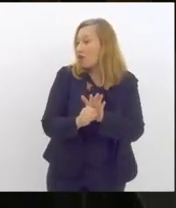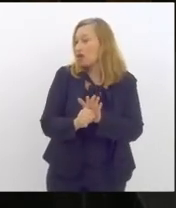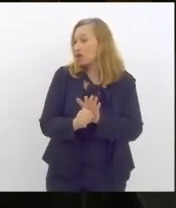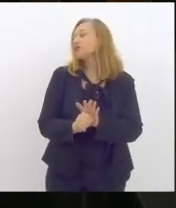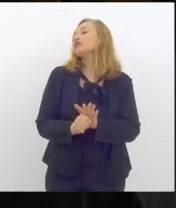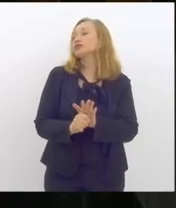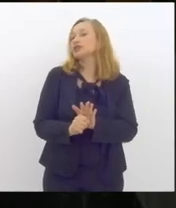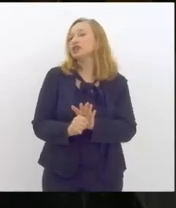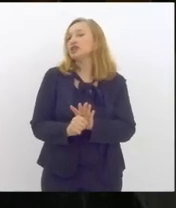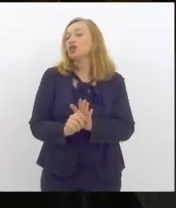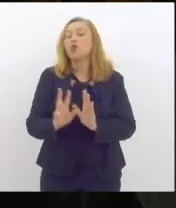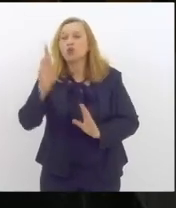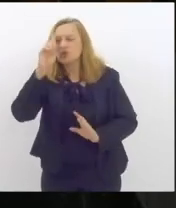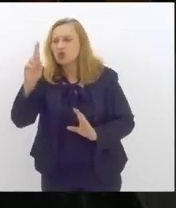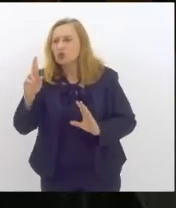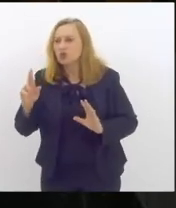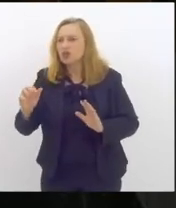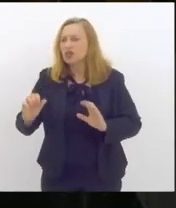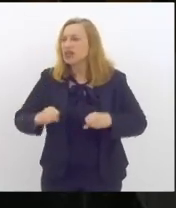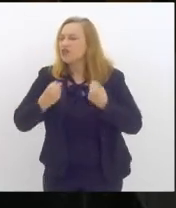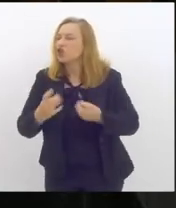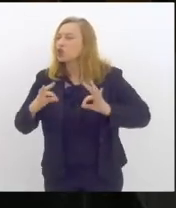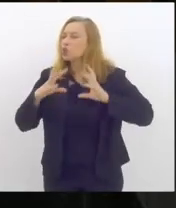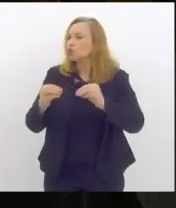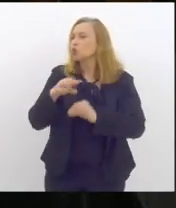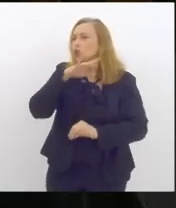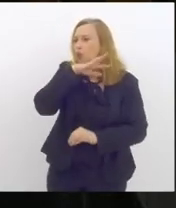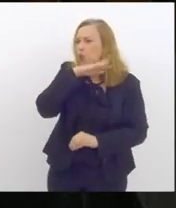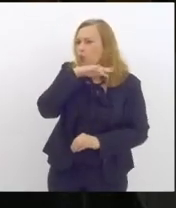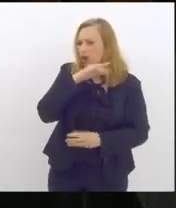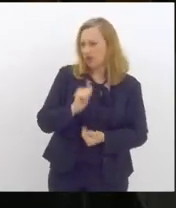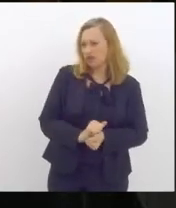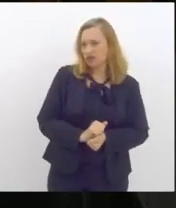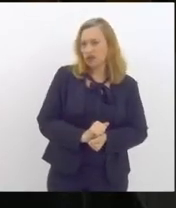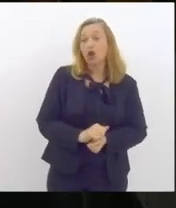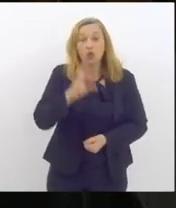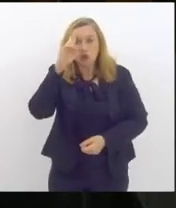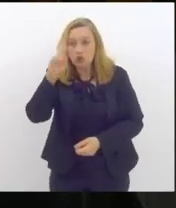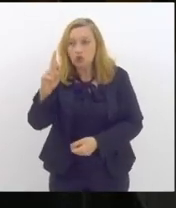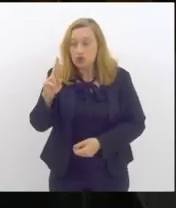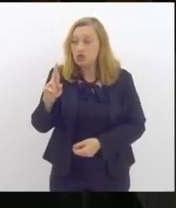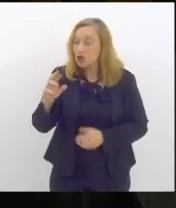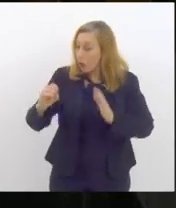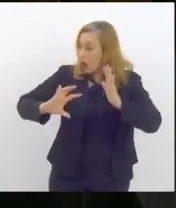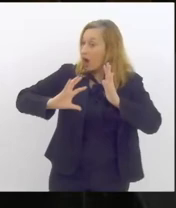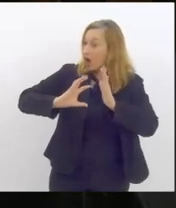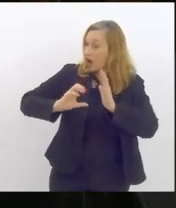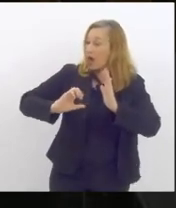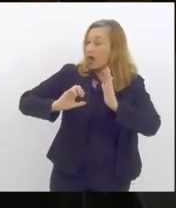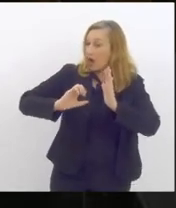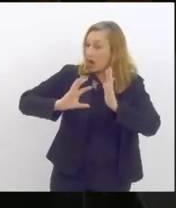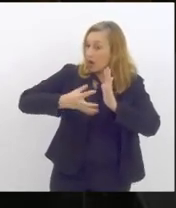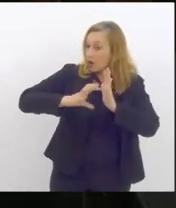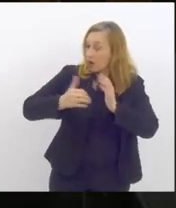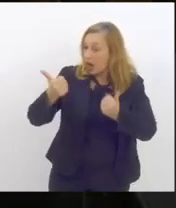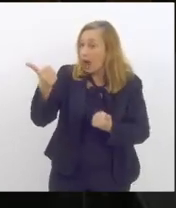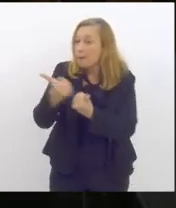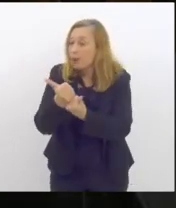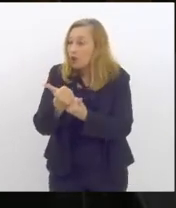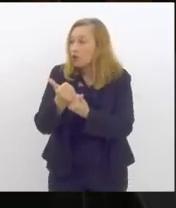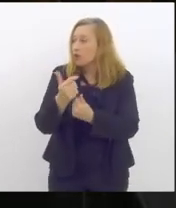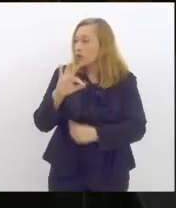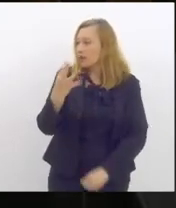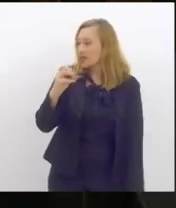senhor defende maconheiro o senhor defende tudo de ruim tudo de ruim inclusive o senhor um apoia o seu partido apoia o Marcelo frouxo